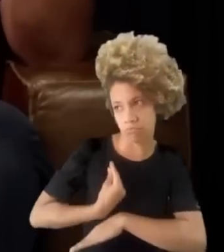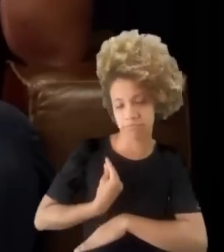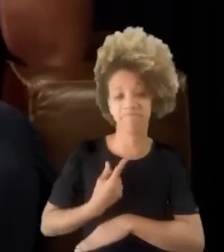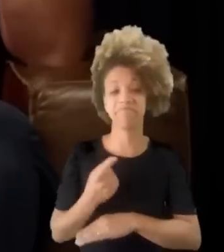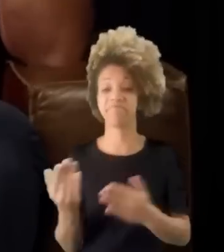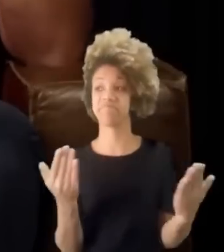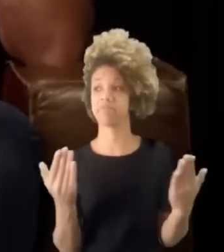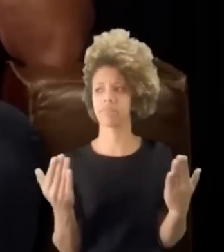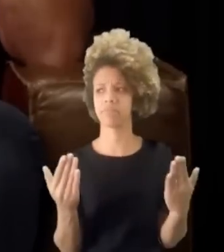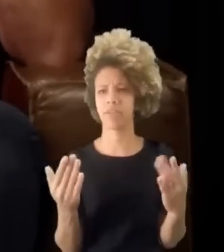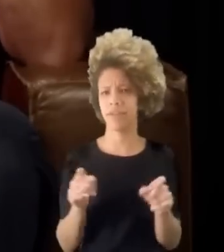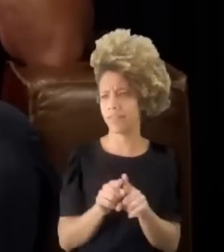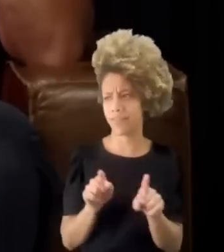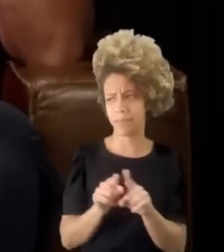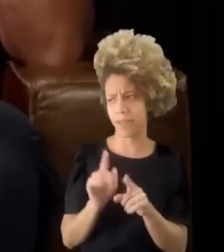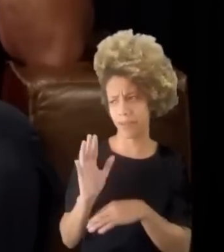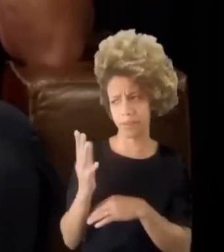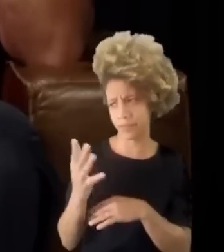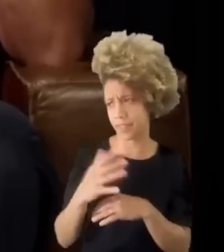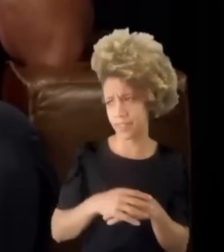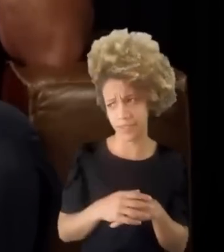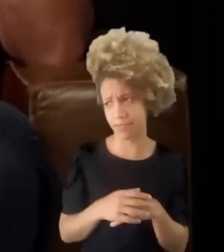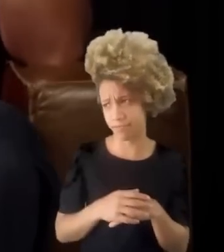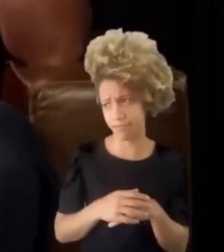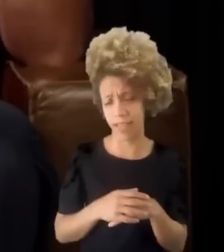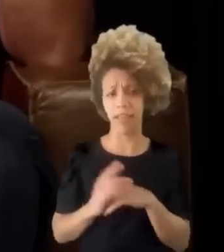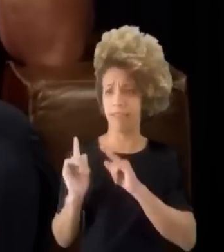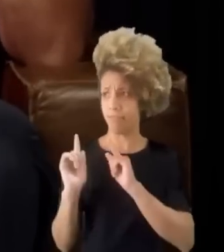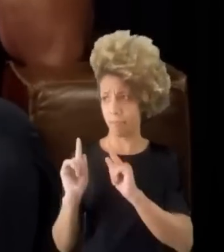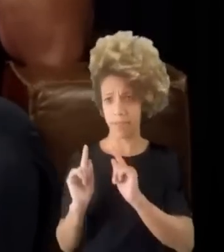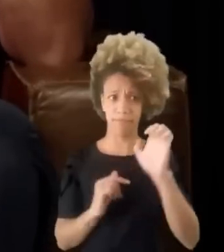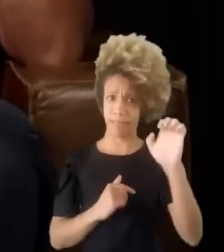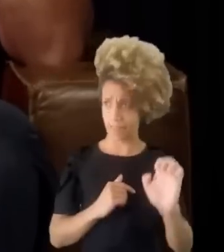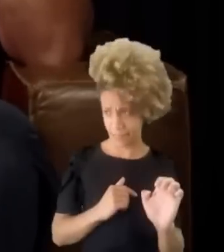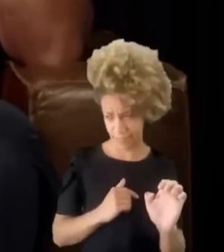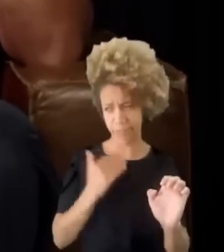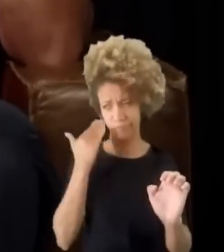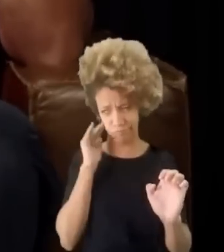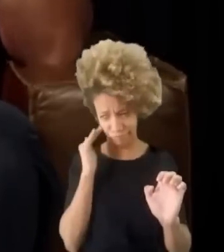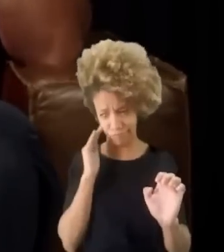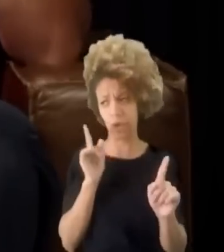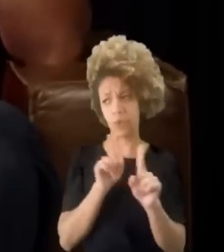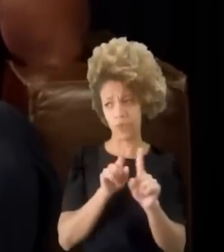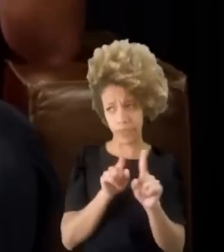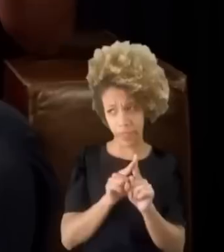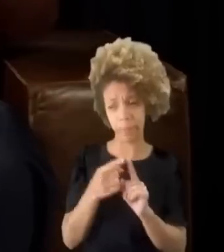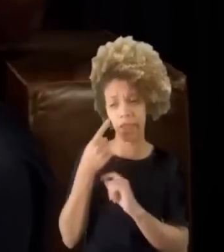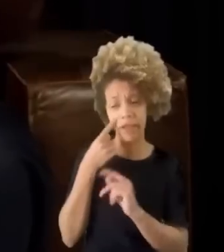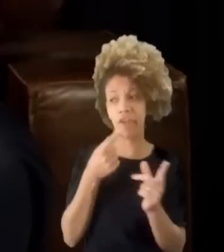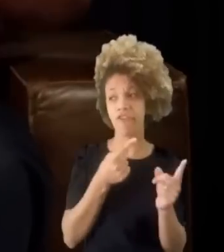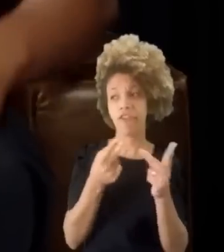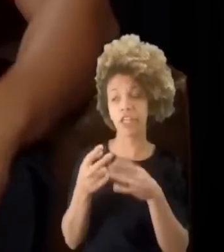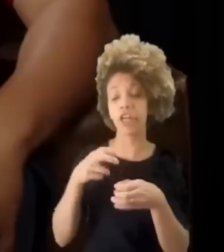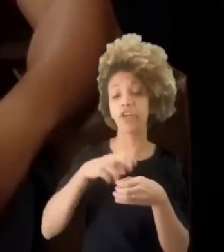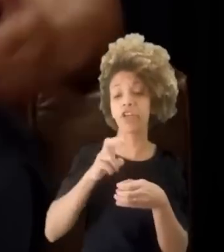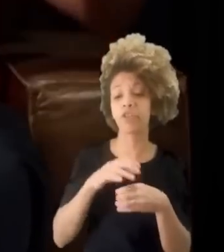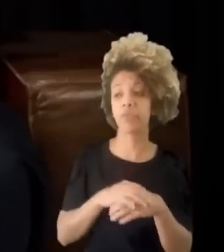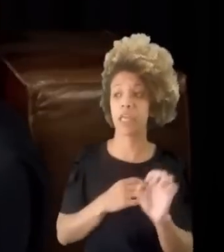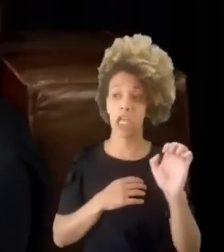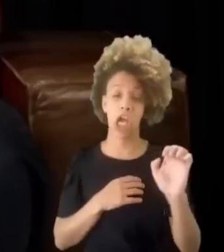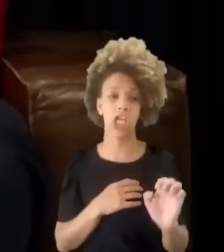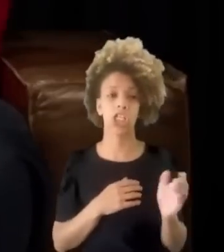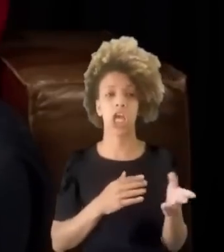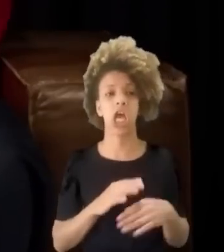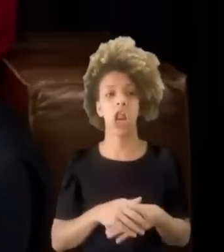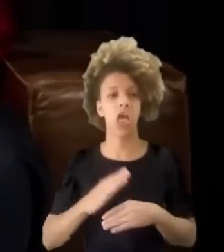o contrário eu também via isso acontecendo na manifestação da esquerda você ligou eu também via nosso povo vendendo refrigerante e